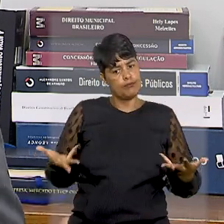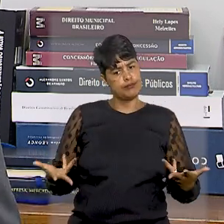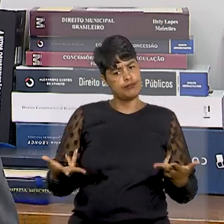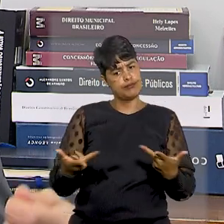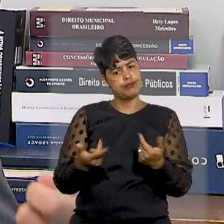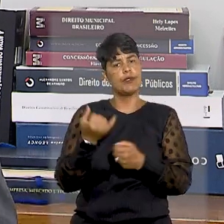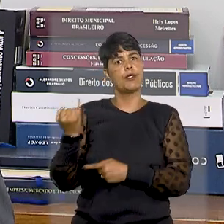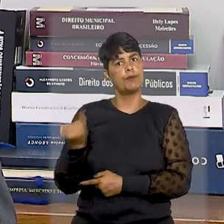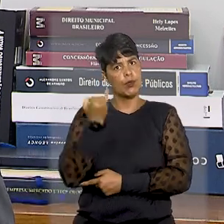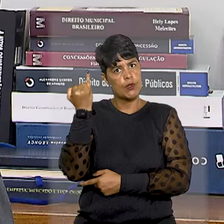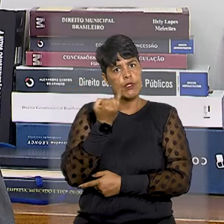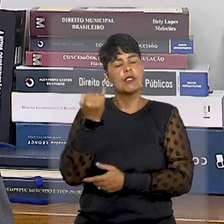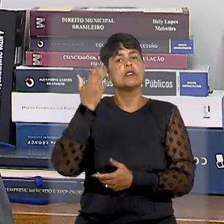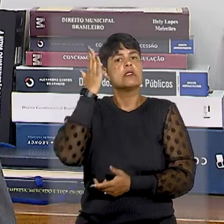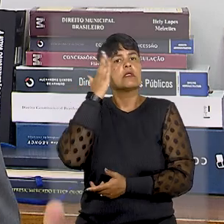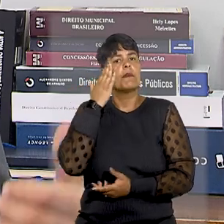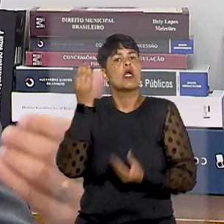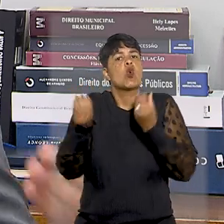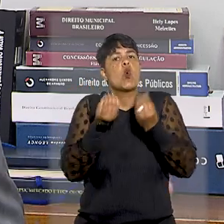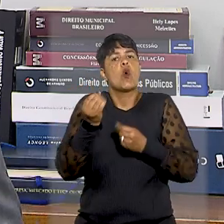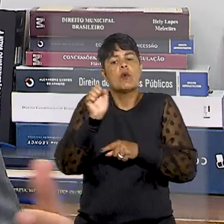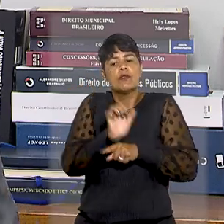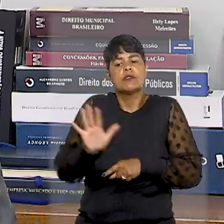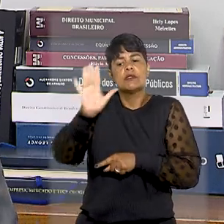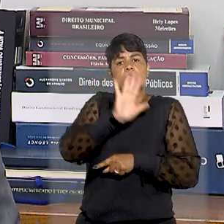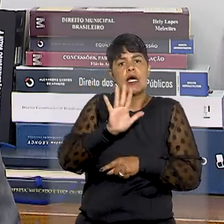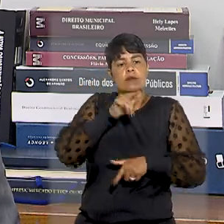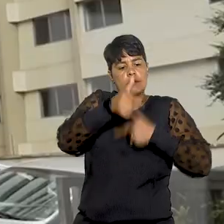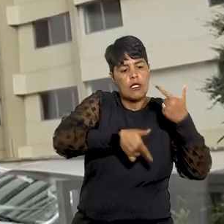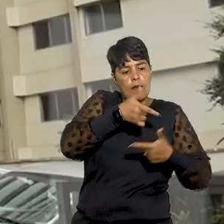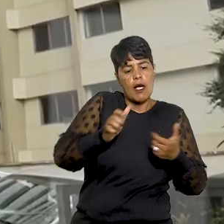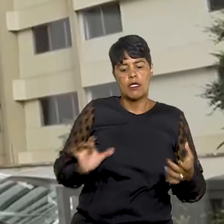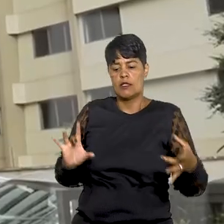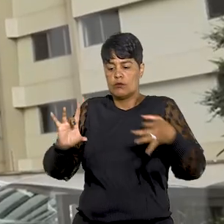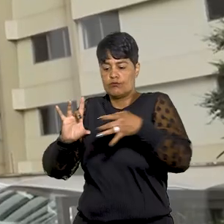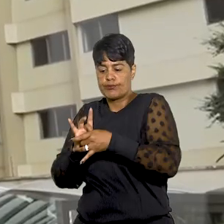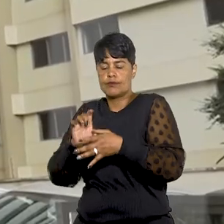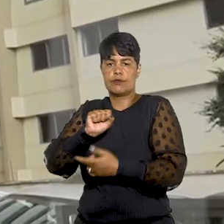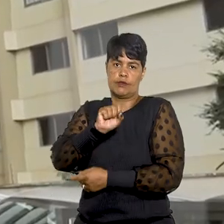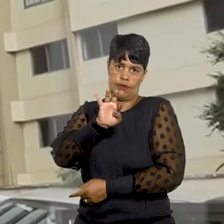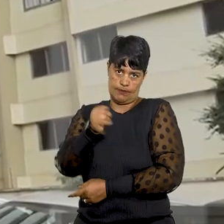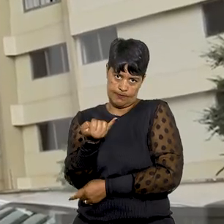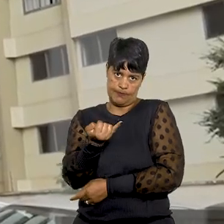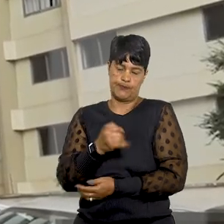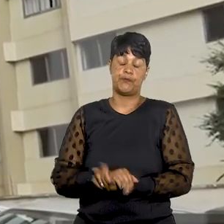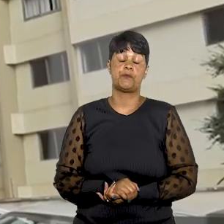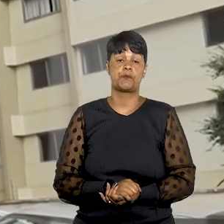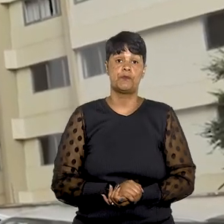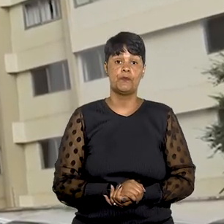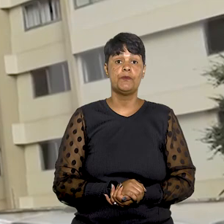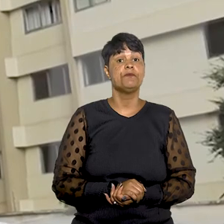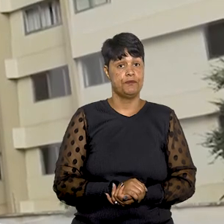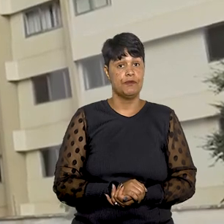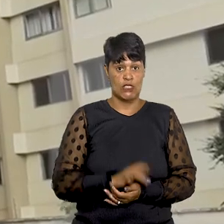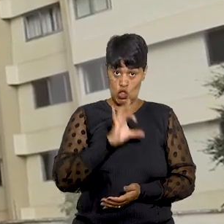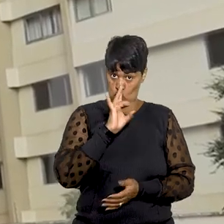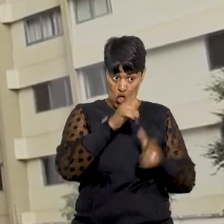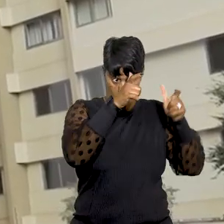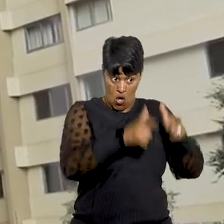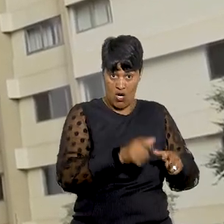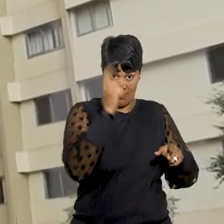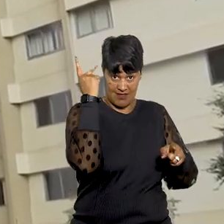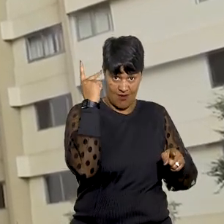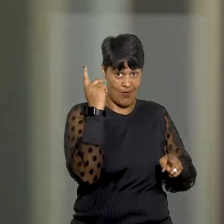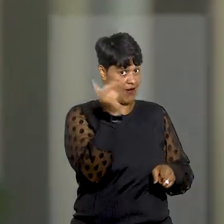aprimoramento da litigância do estado junto ao STJ e não foi só uma Procuradoria Geral do de São Paulo que passou